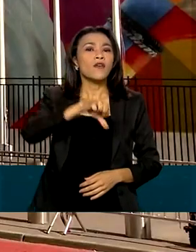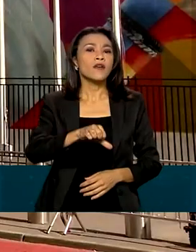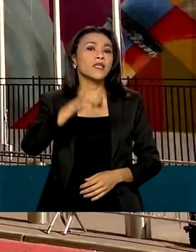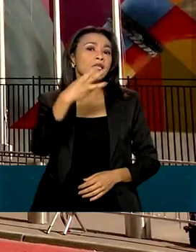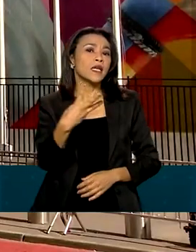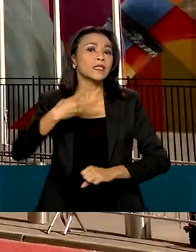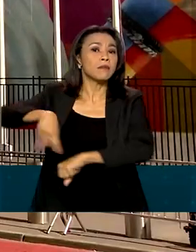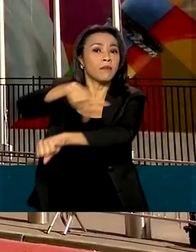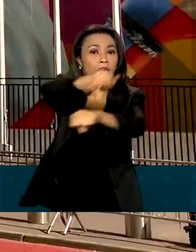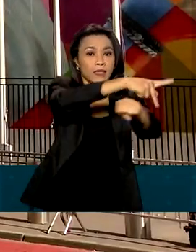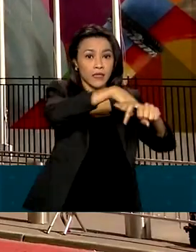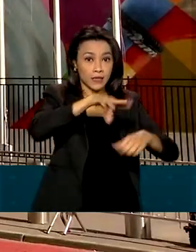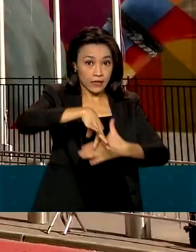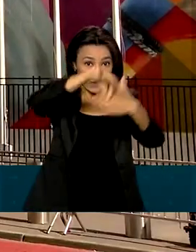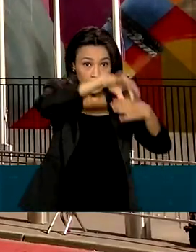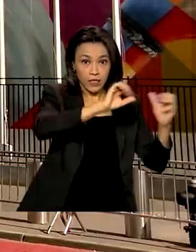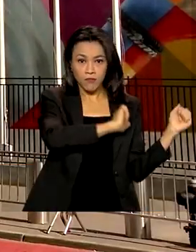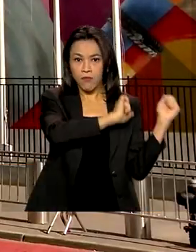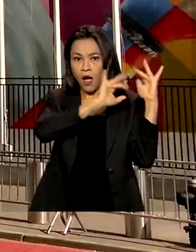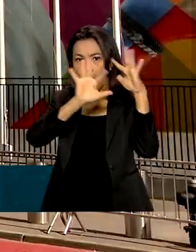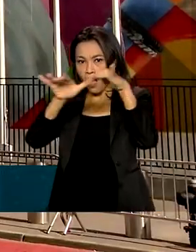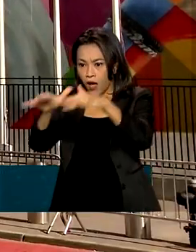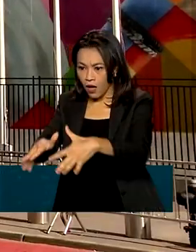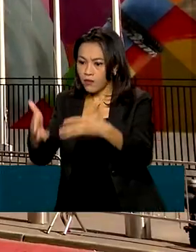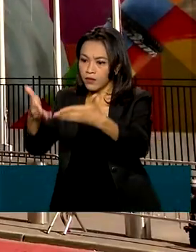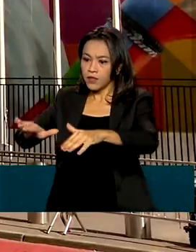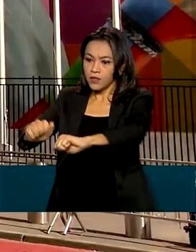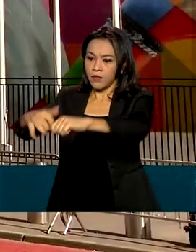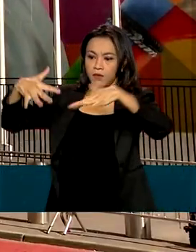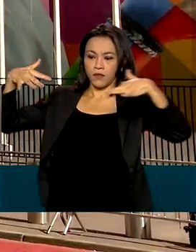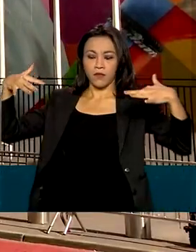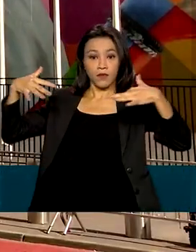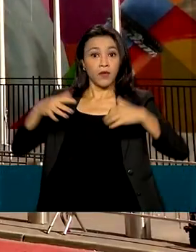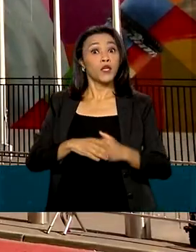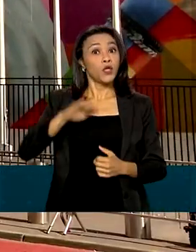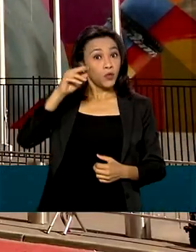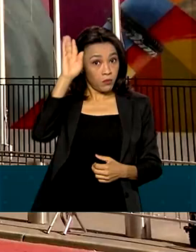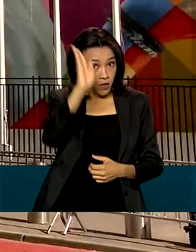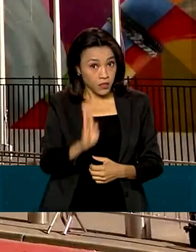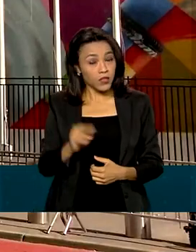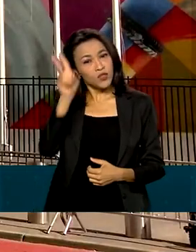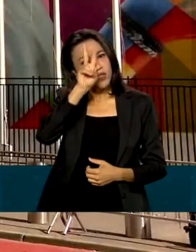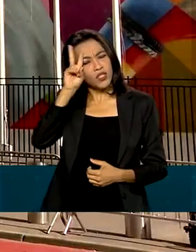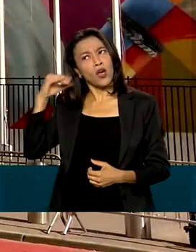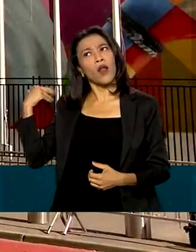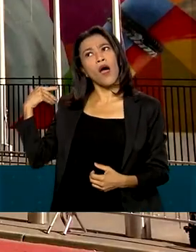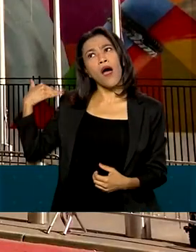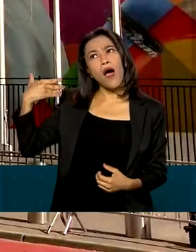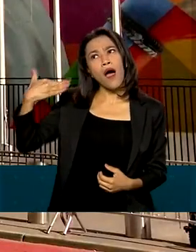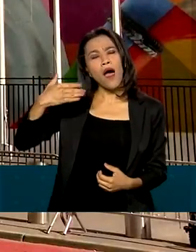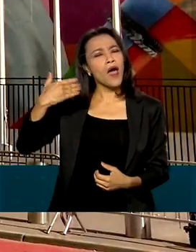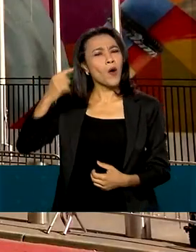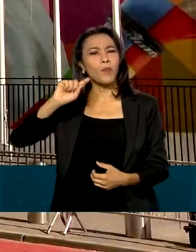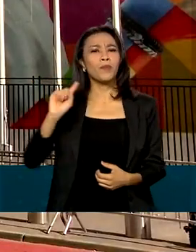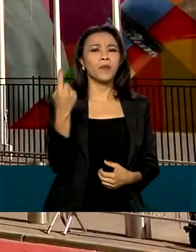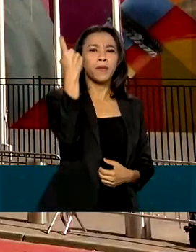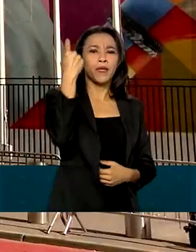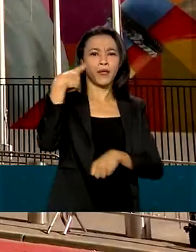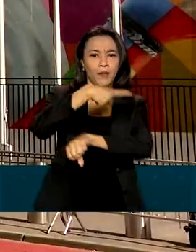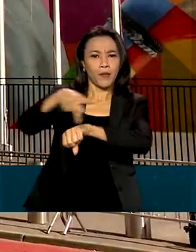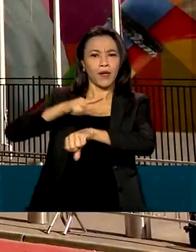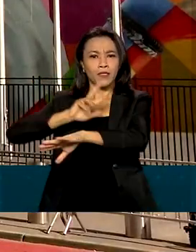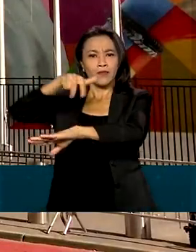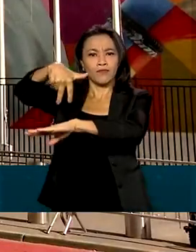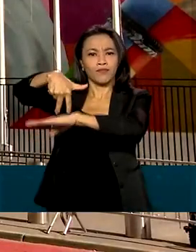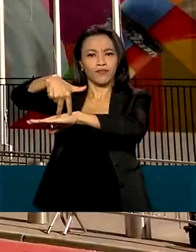devem participar da Assembleia Geral da ONU. E o Brasil, historicamente, é o primeiro país a fazer o discurso e